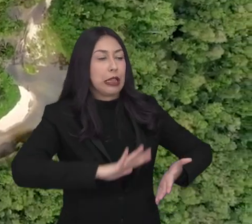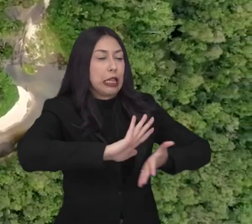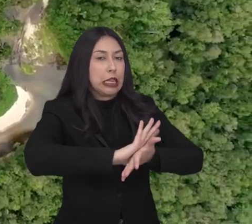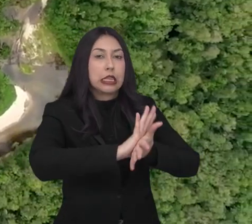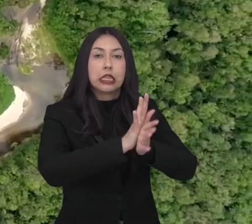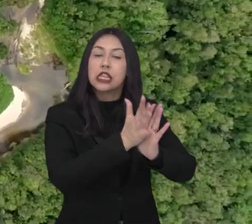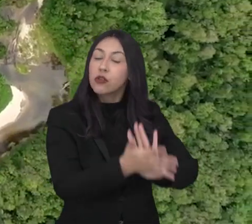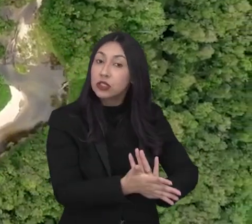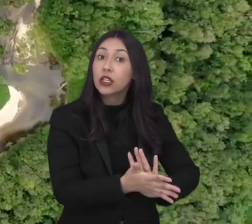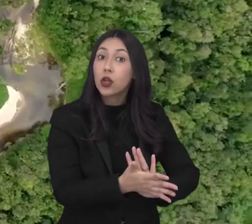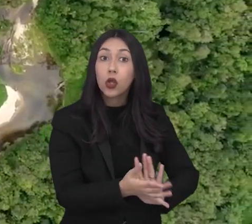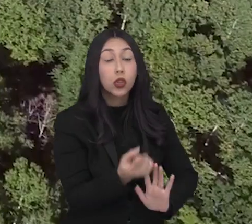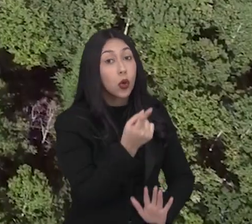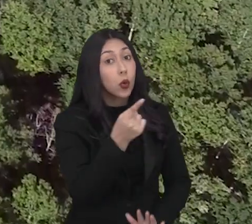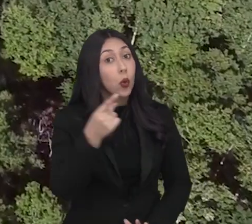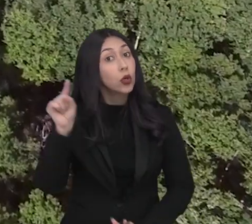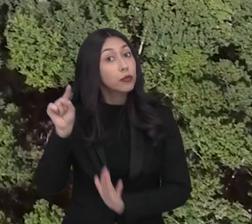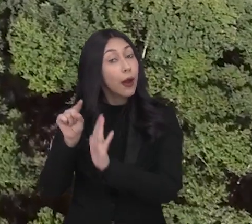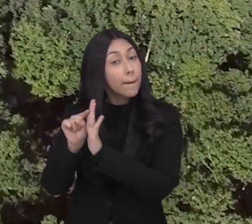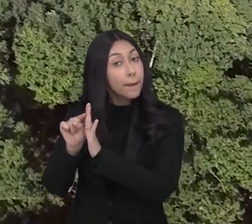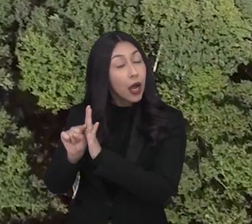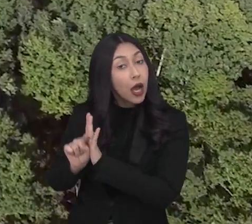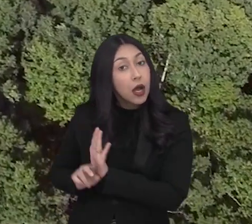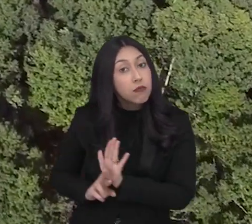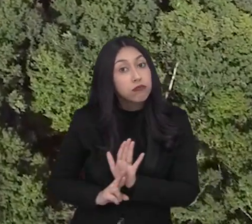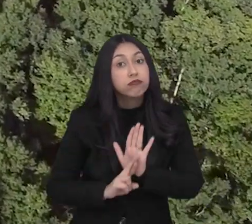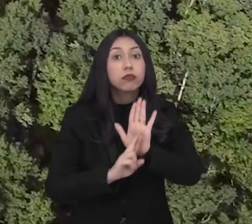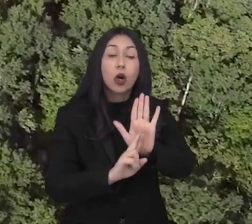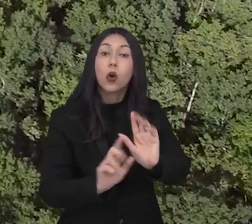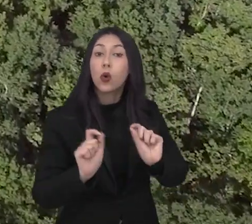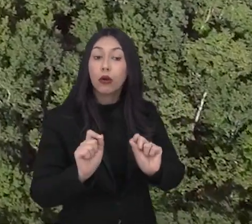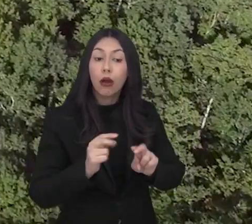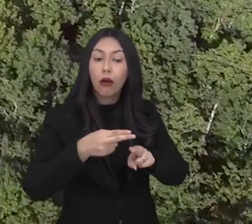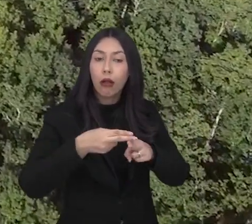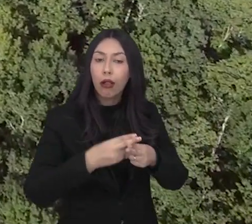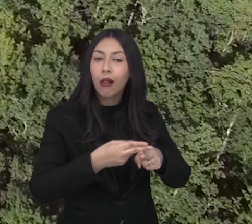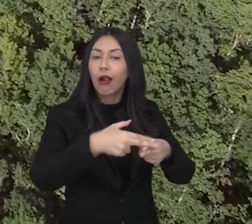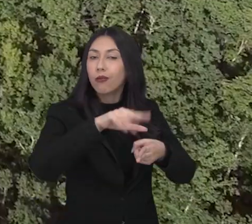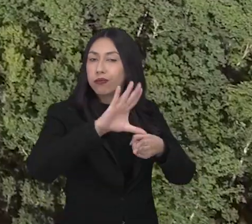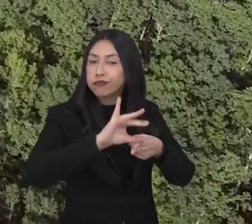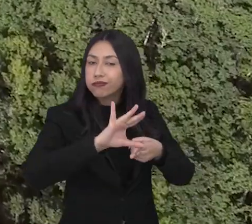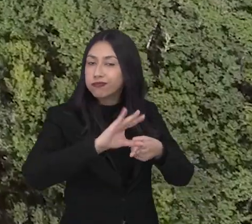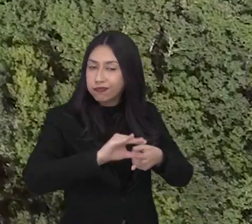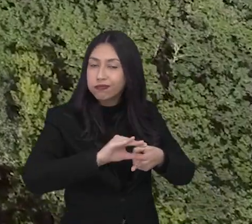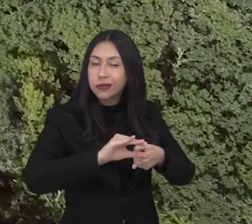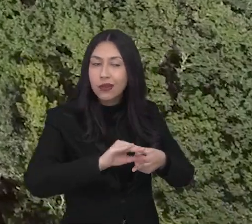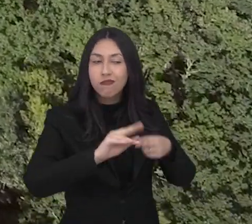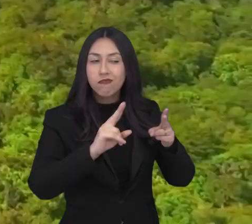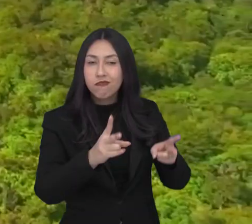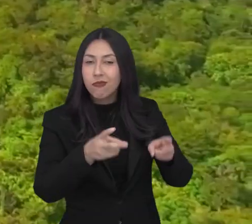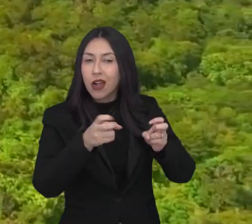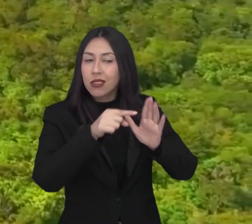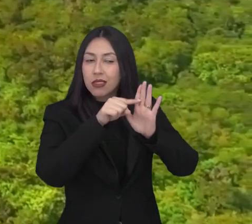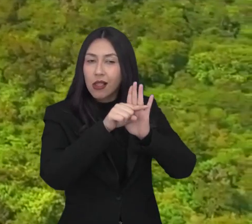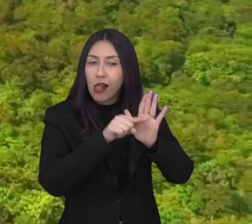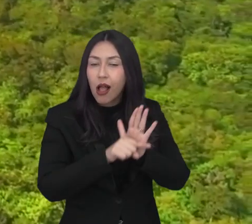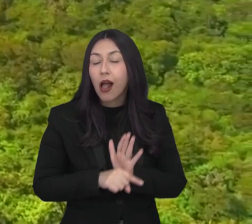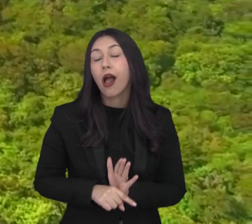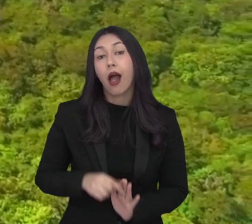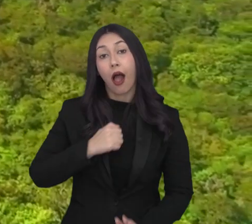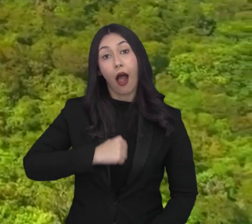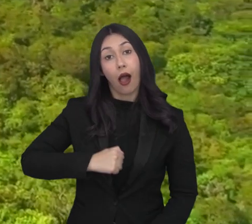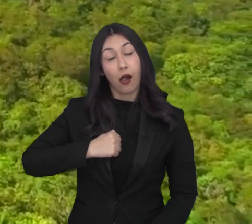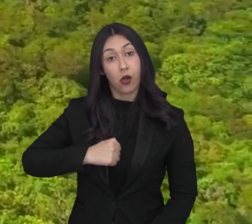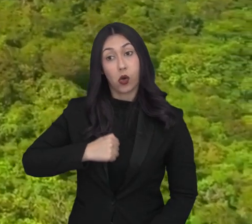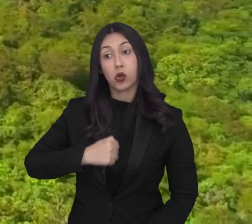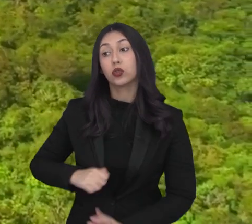com os desmatamentos. O último resultado do PRODES, programa do INPE que monitora a floresta, mostrou que entre